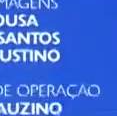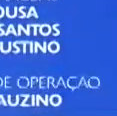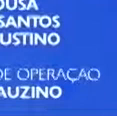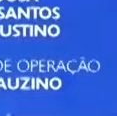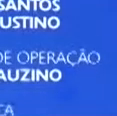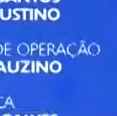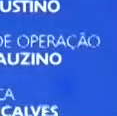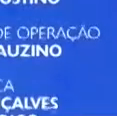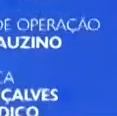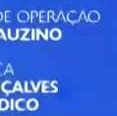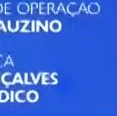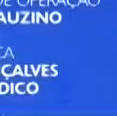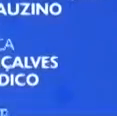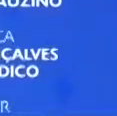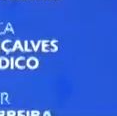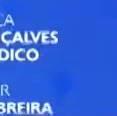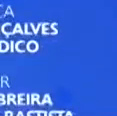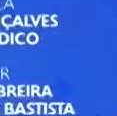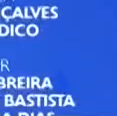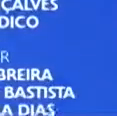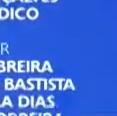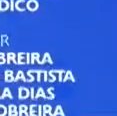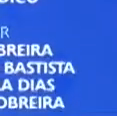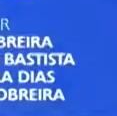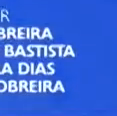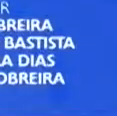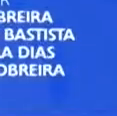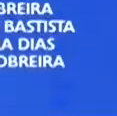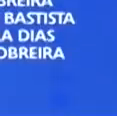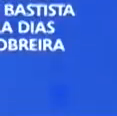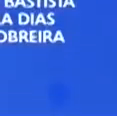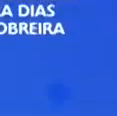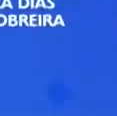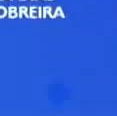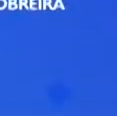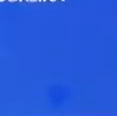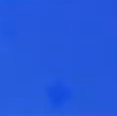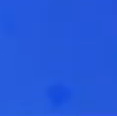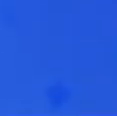Meu coração só trabalha por você, minha senhora.